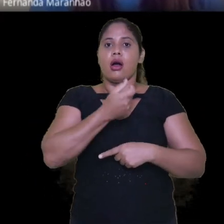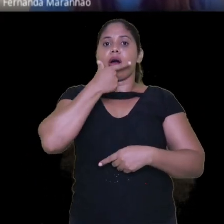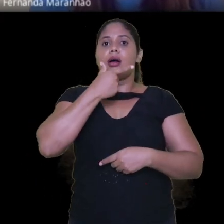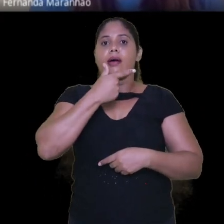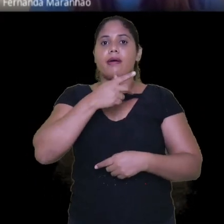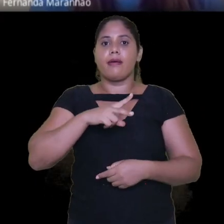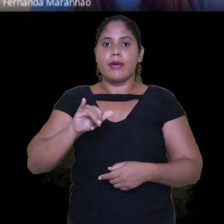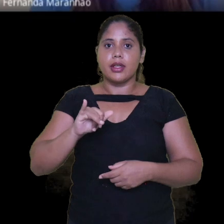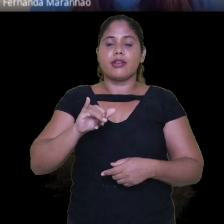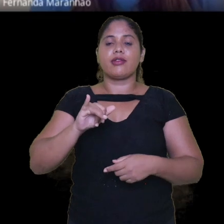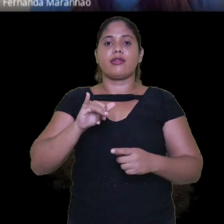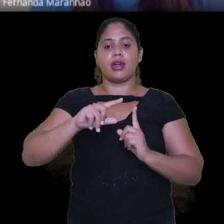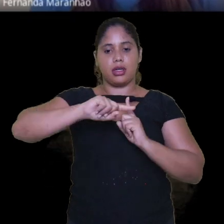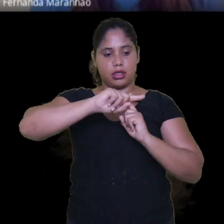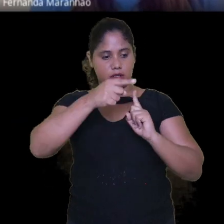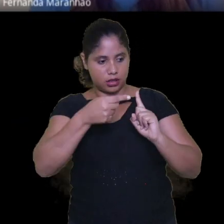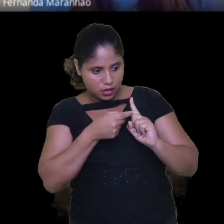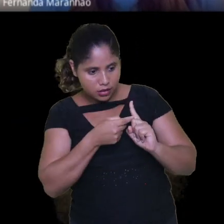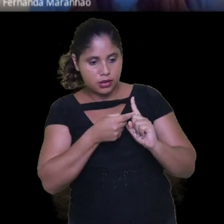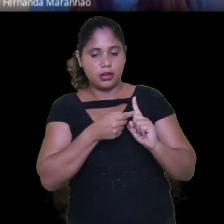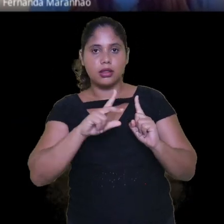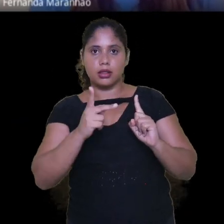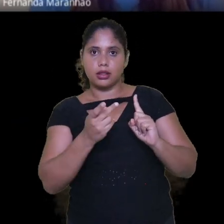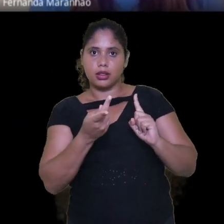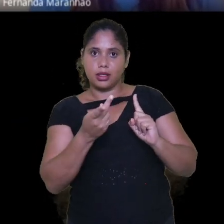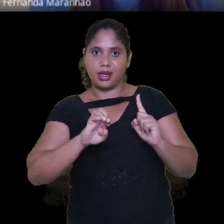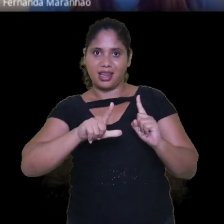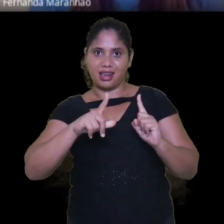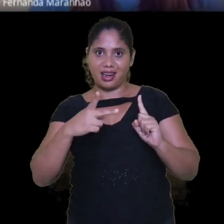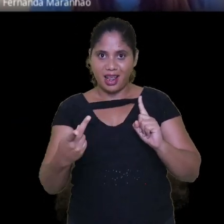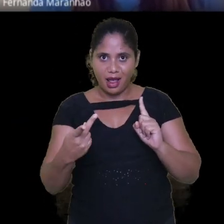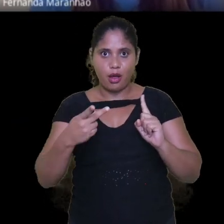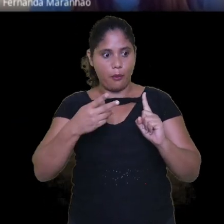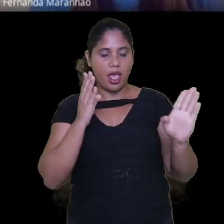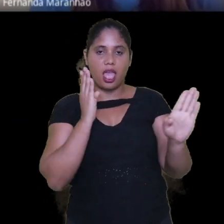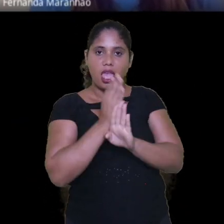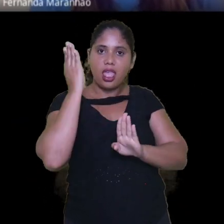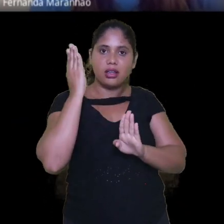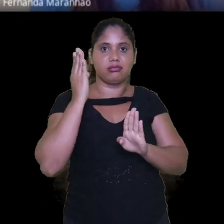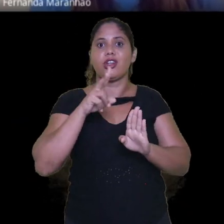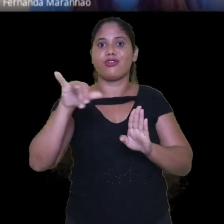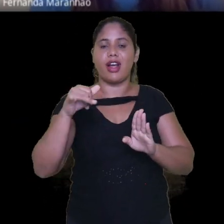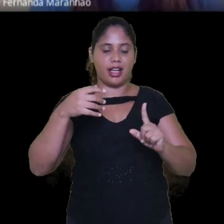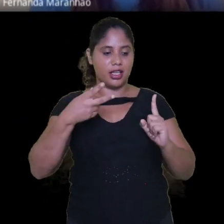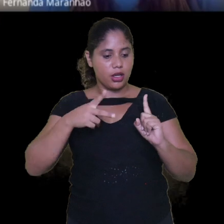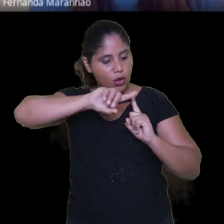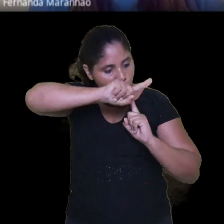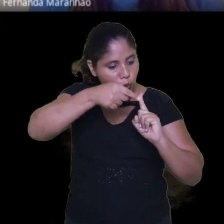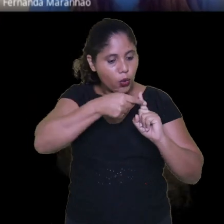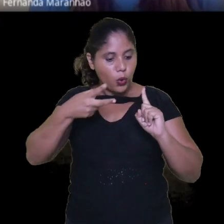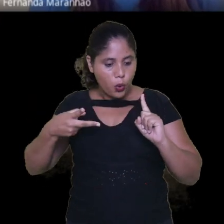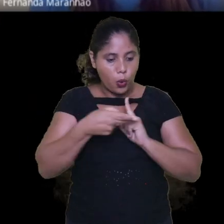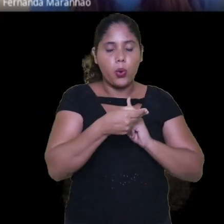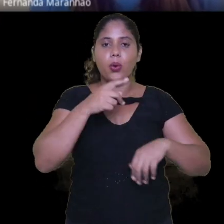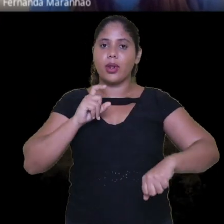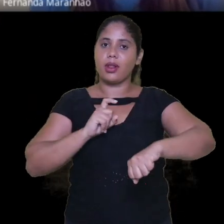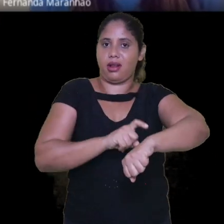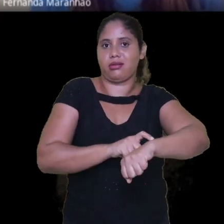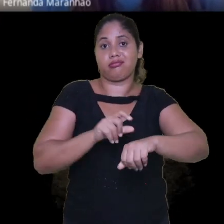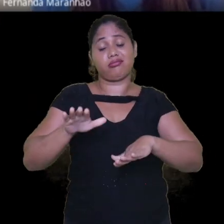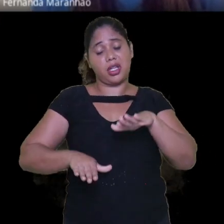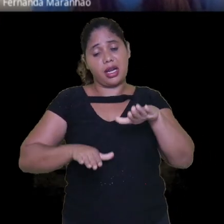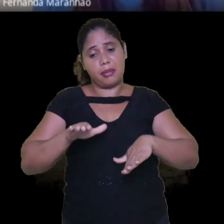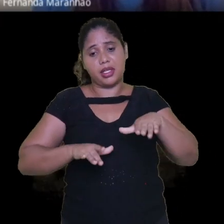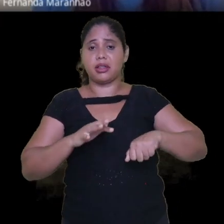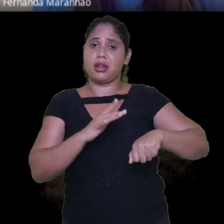ser utilizadas e da interrupção dessas gestações por idade gestacional. A via de parto sempre será